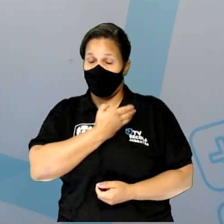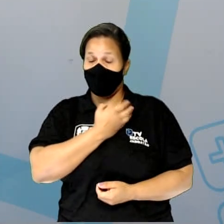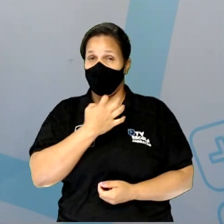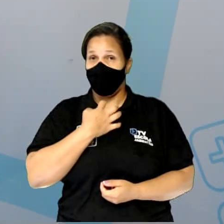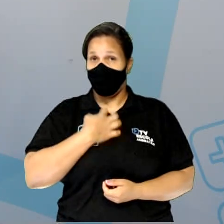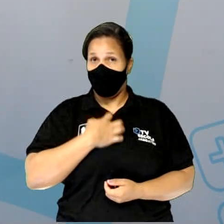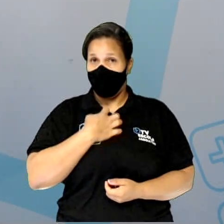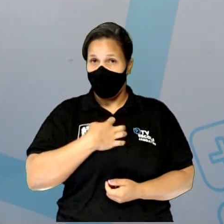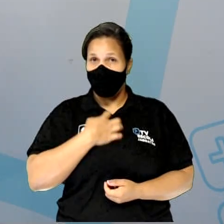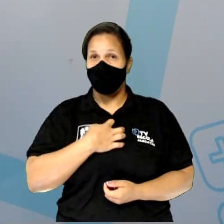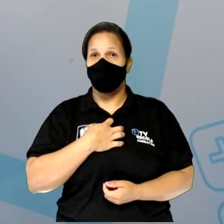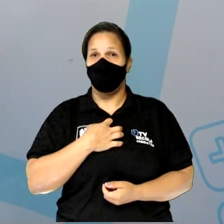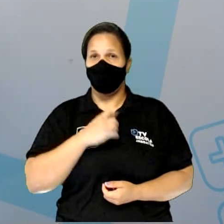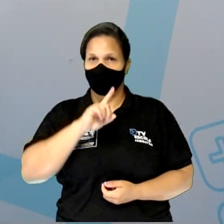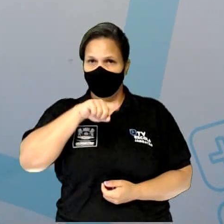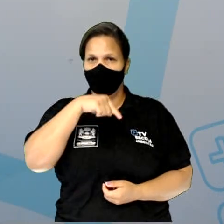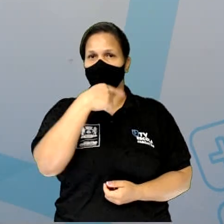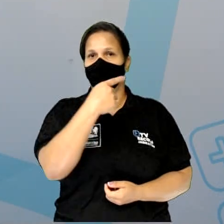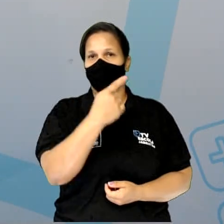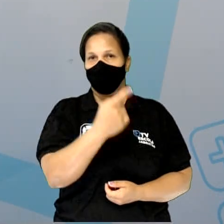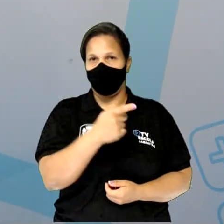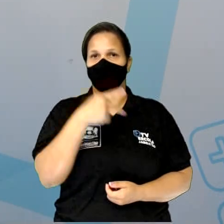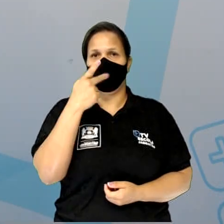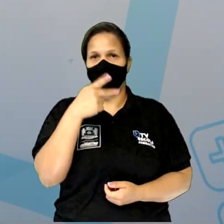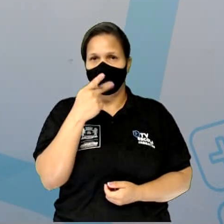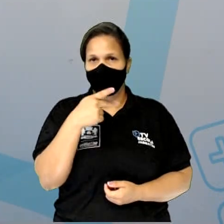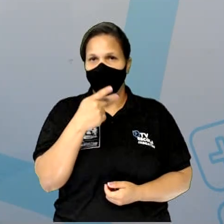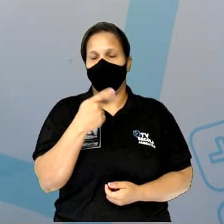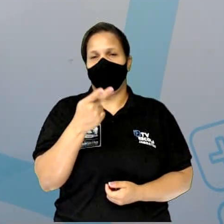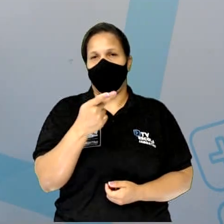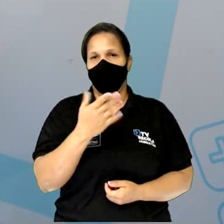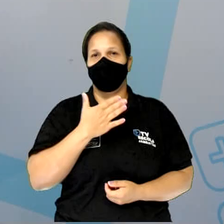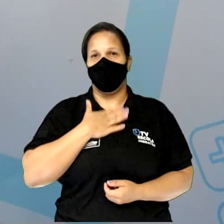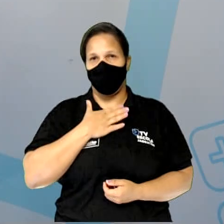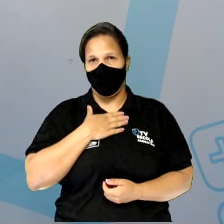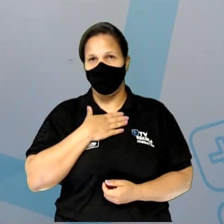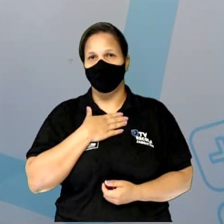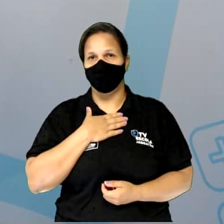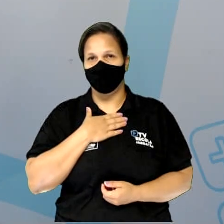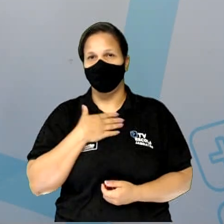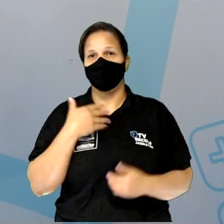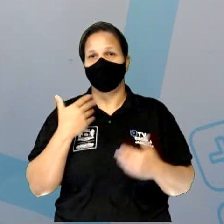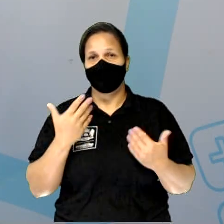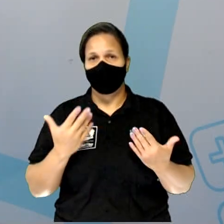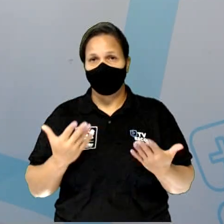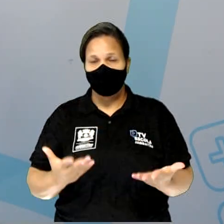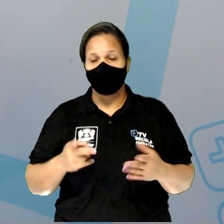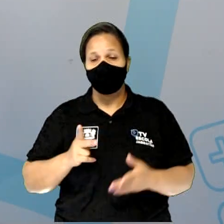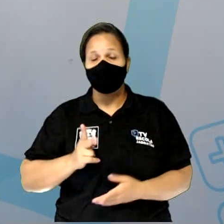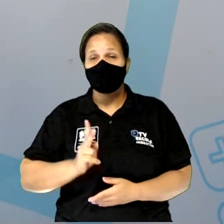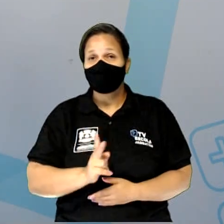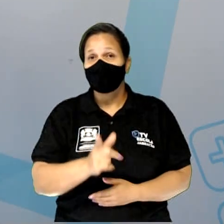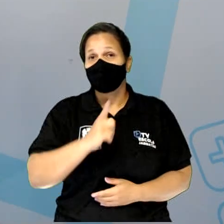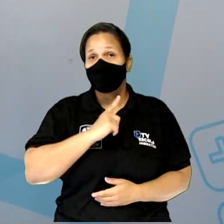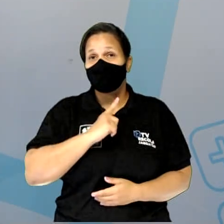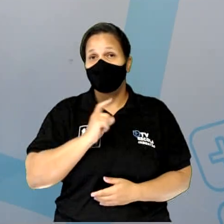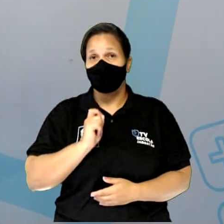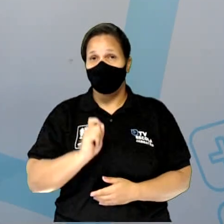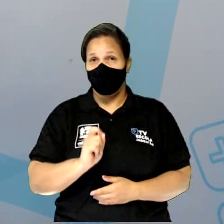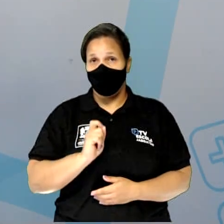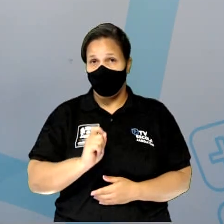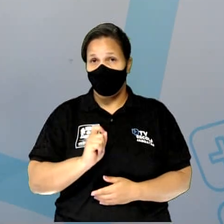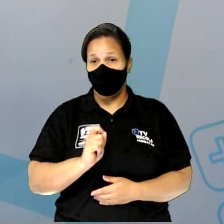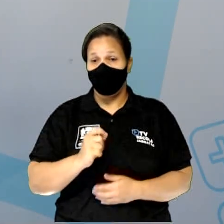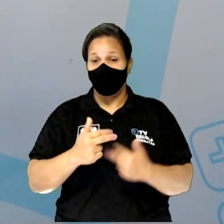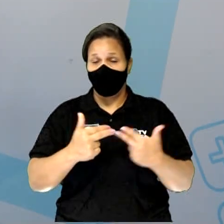vai me dizer depois. Tudo bem? Então percebam que aí sempre eu tenho algo